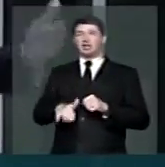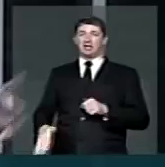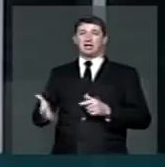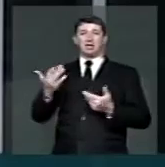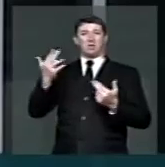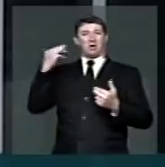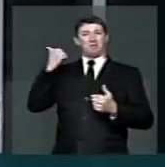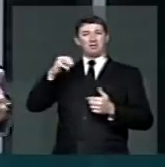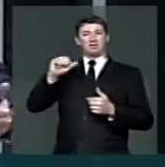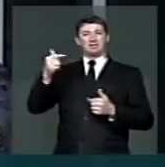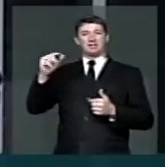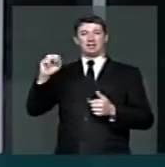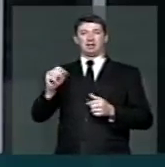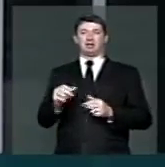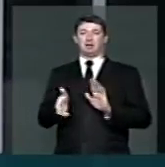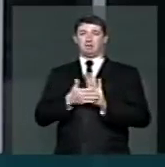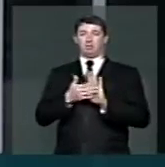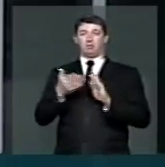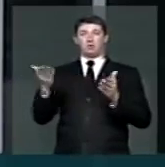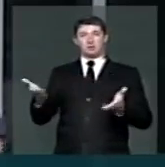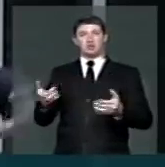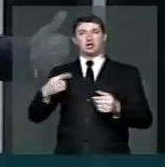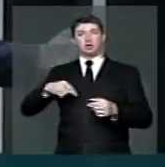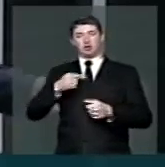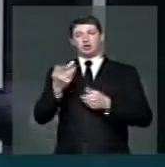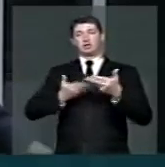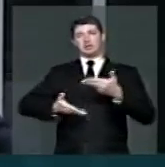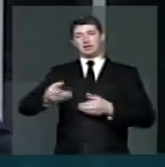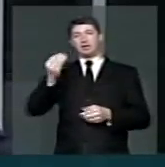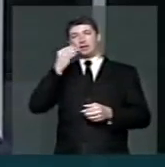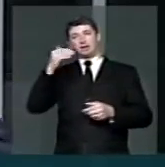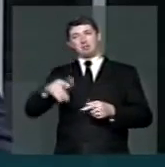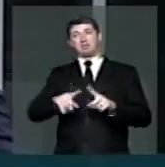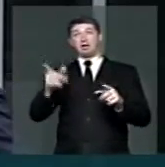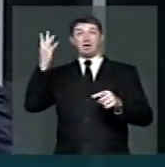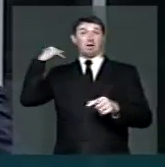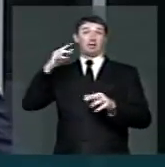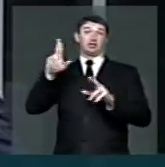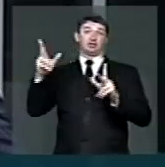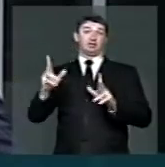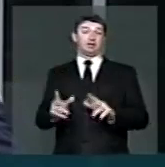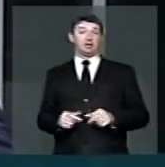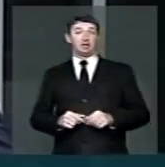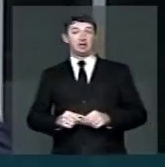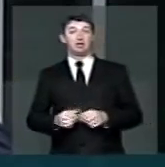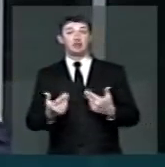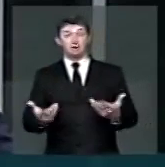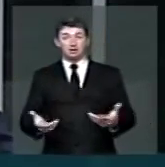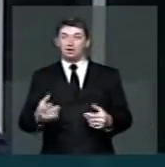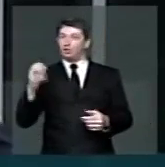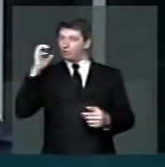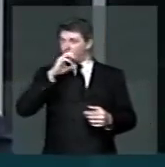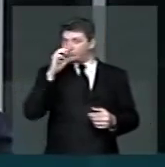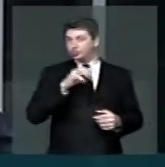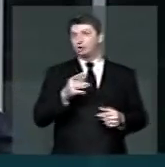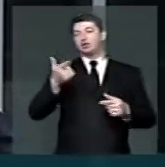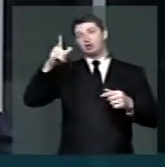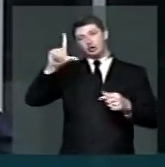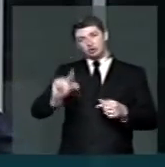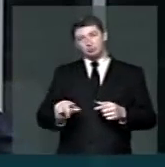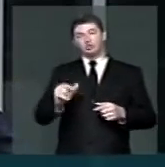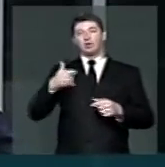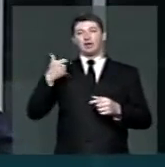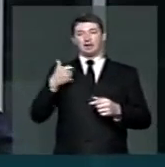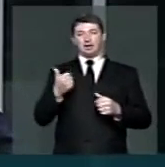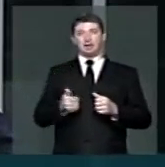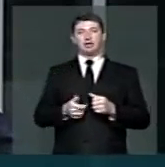de 70, quando proposituras semelhantes à nossa tramitavam aqui nesta casa. Então precisamos urgentemente reduzir a maioridade